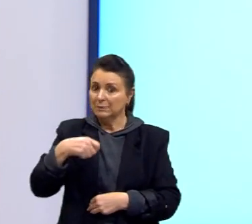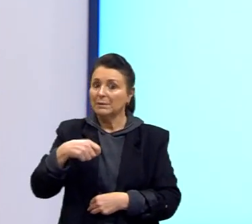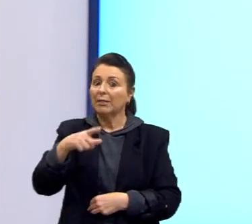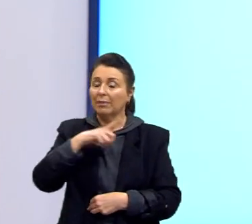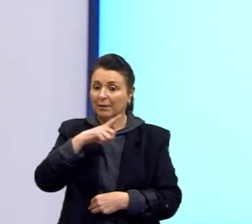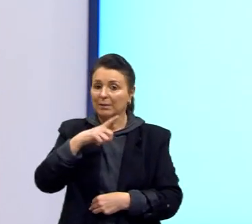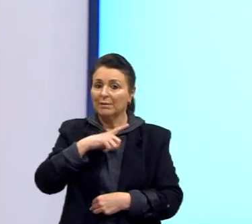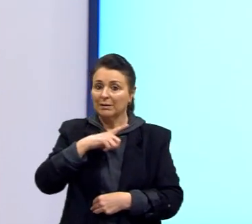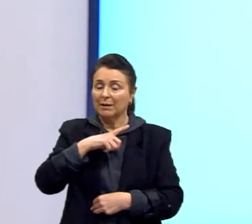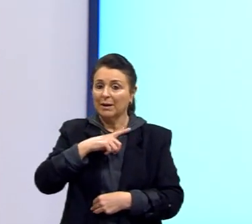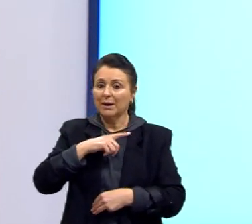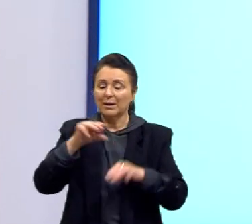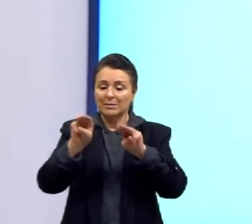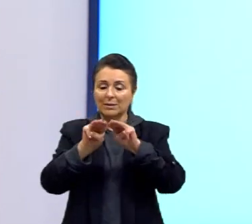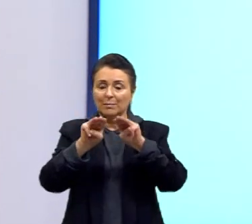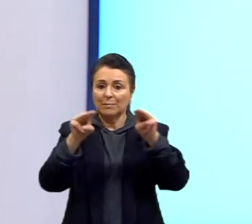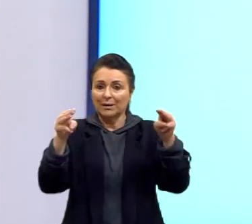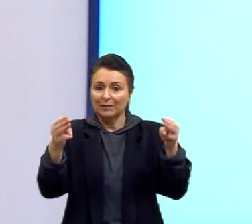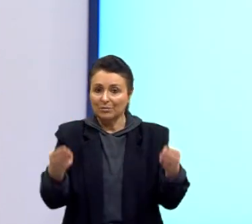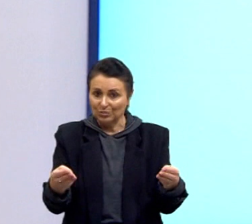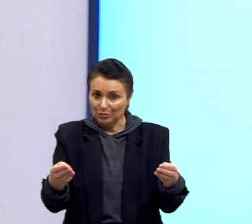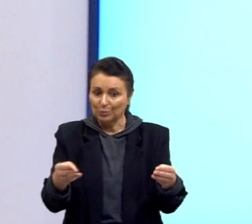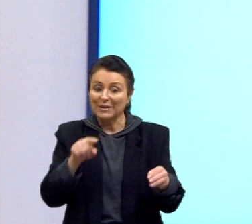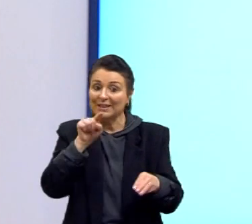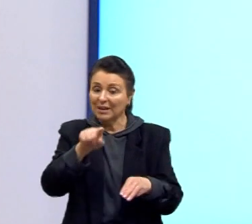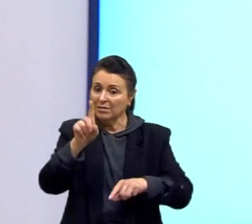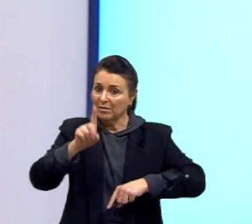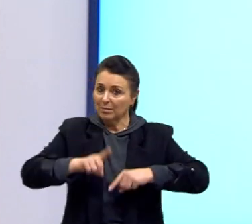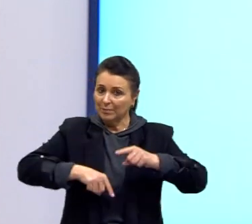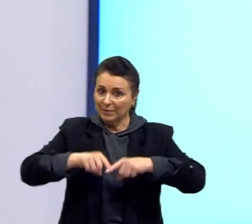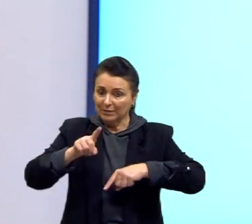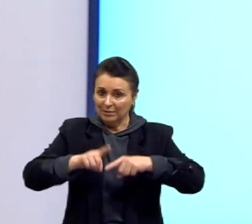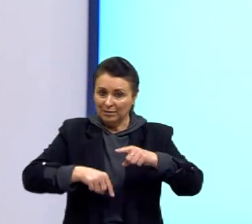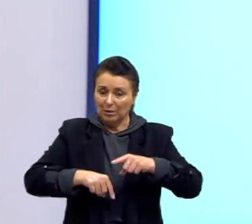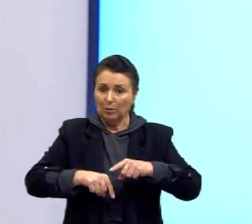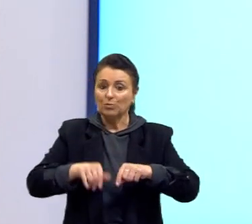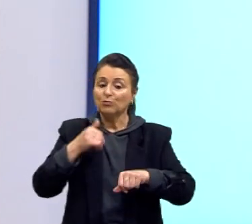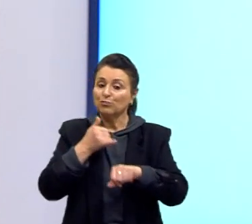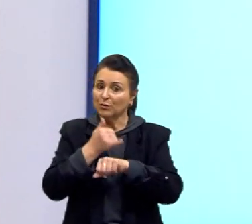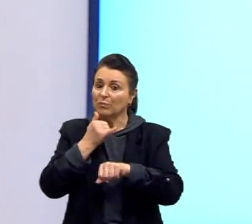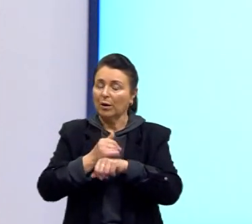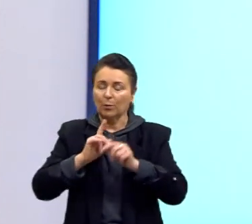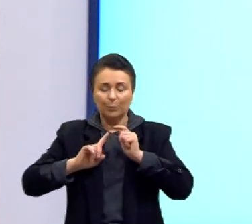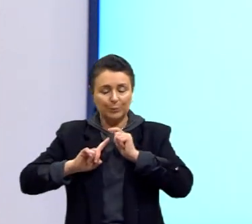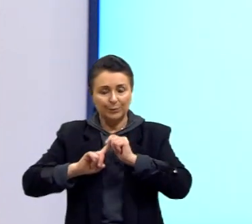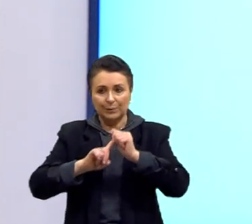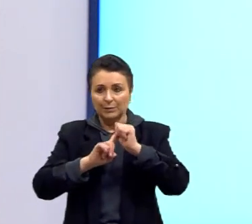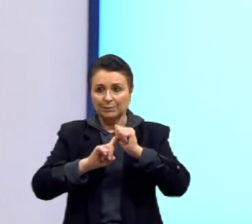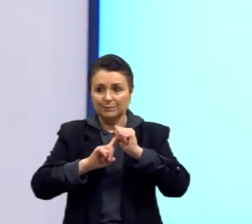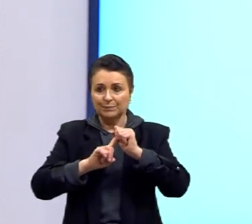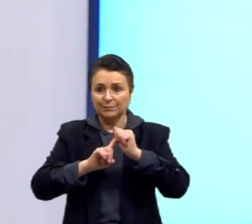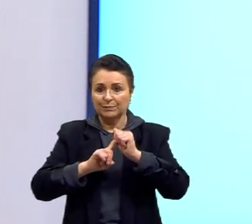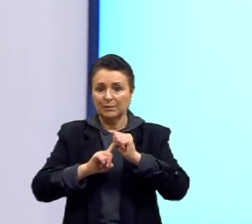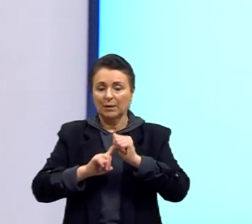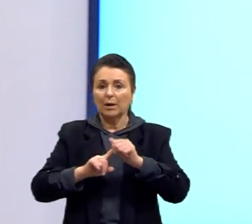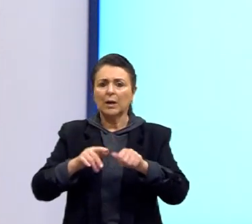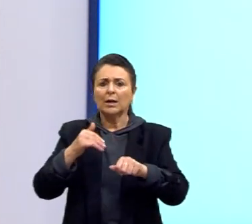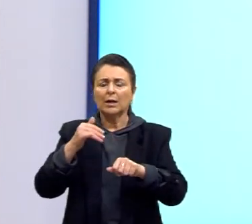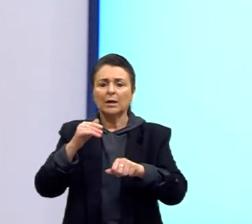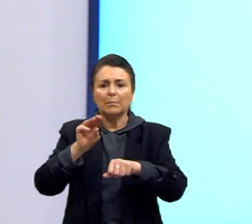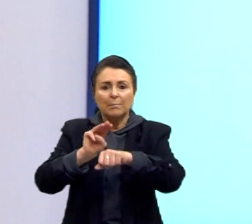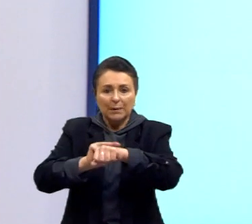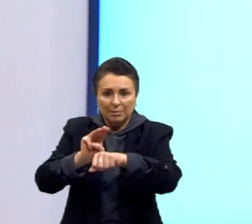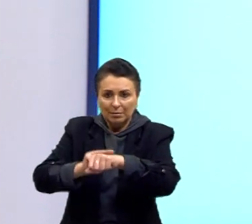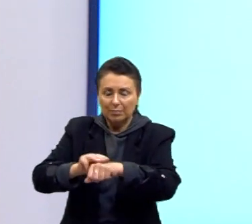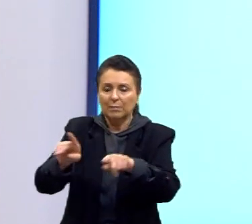a ver esse magnetismo presente nesse material geralmente materiais de Ferro né de ferro metálico